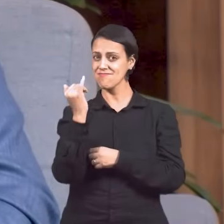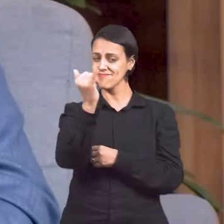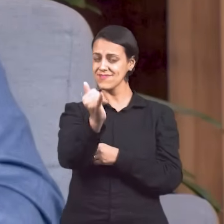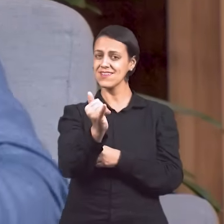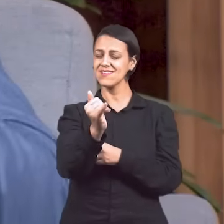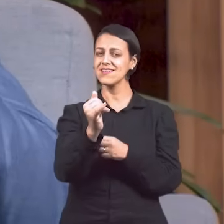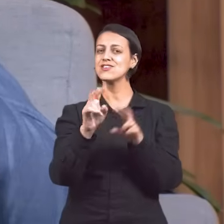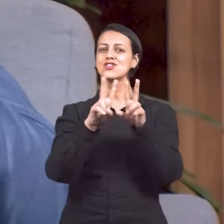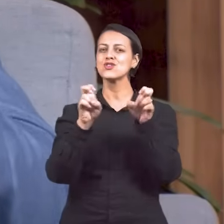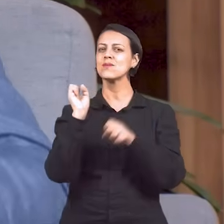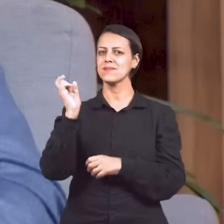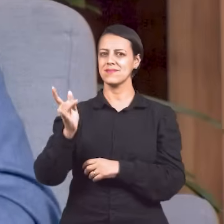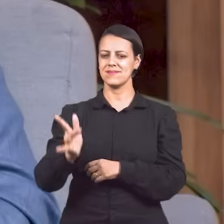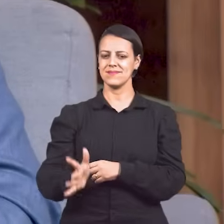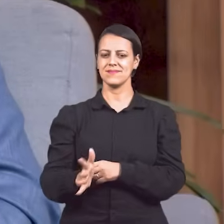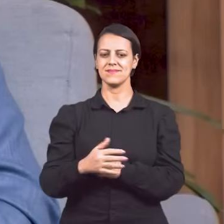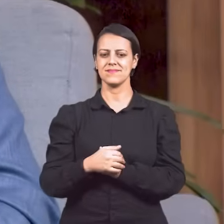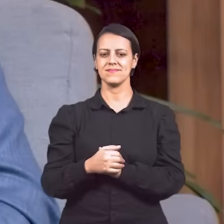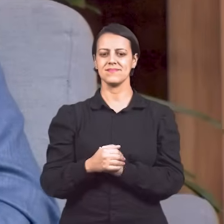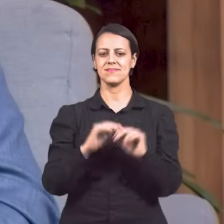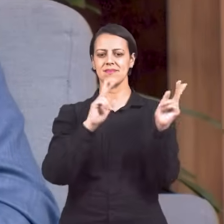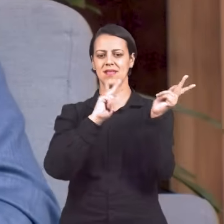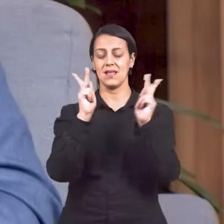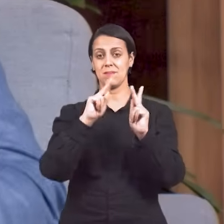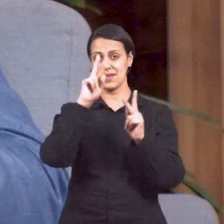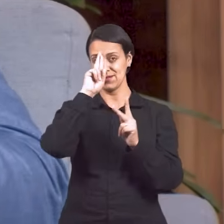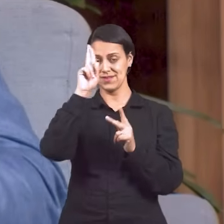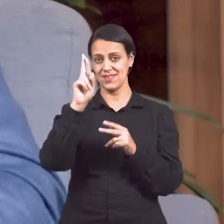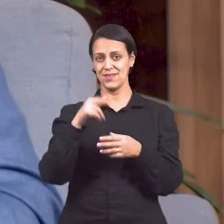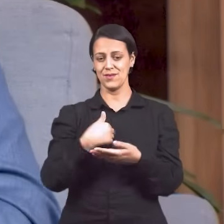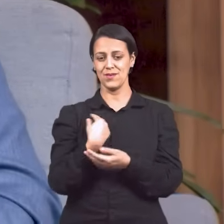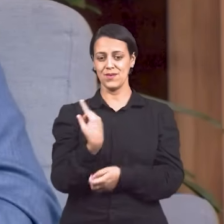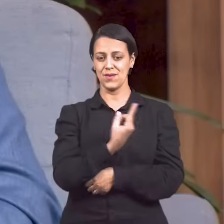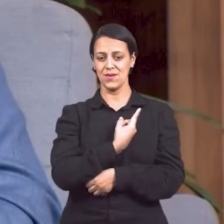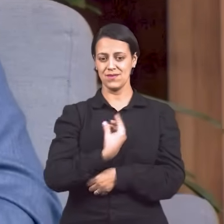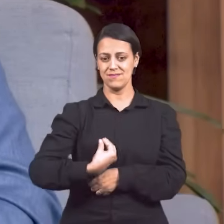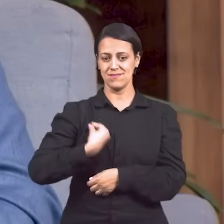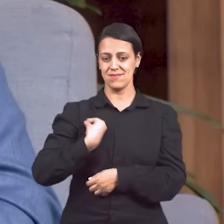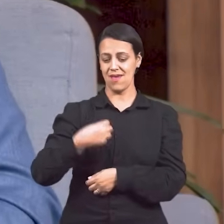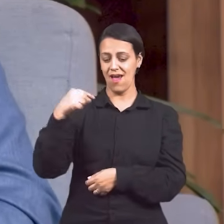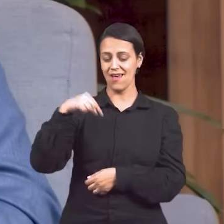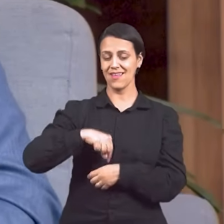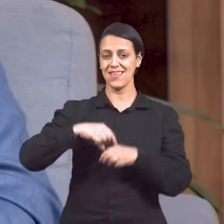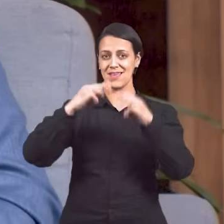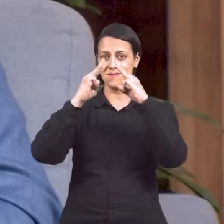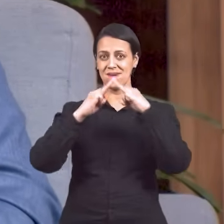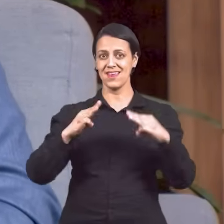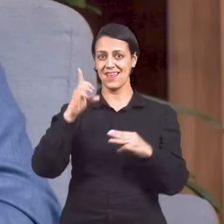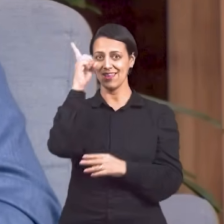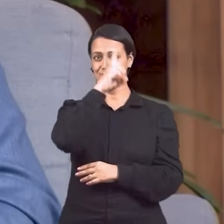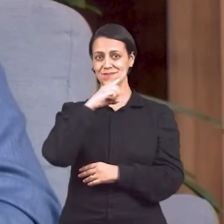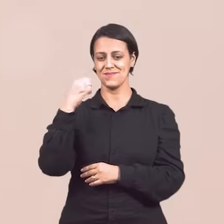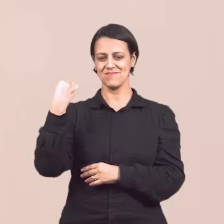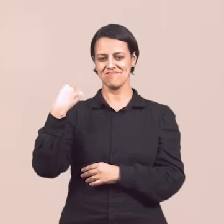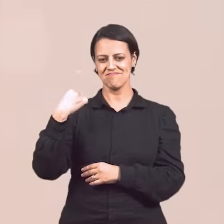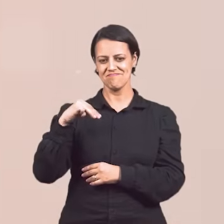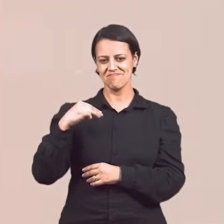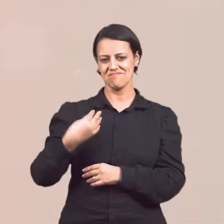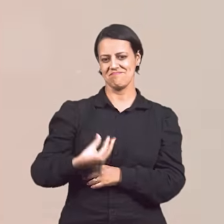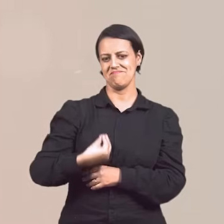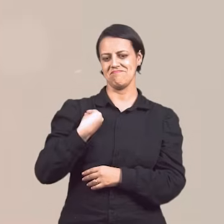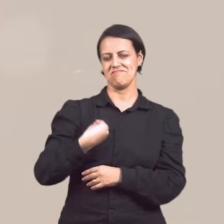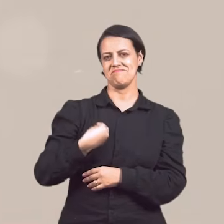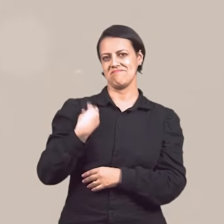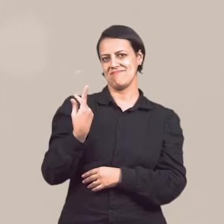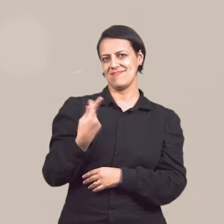muito conhecido, sempre participando também das EBDs. Ele vai deixar um recado aqui para os nossos irmãos a respeito da madrugada. A paz do Senhor,